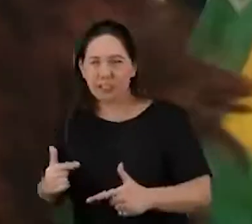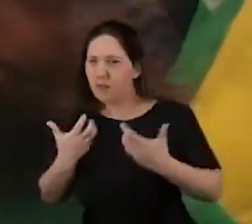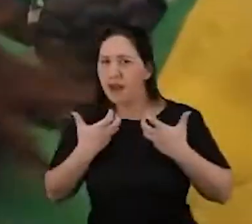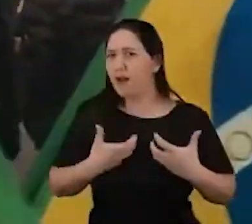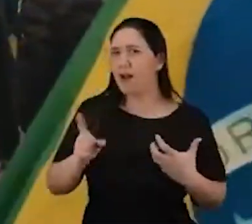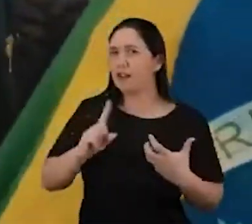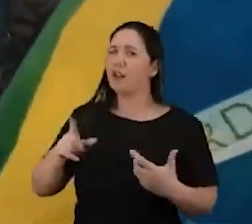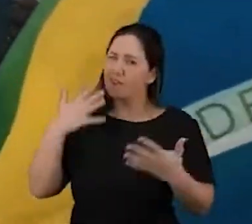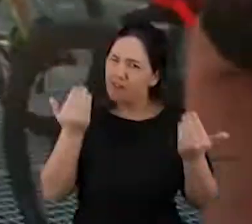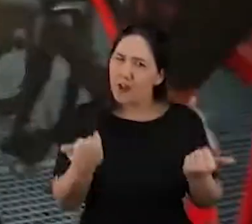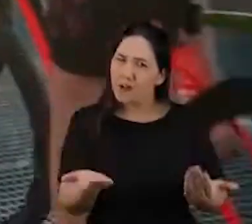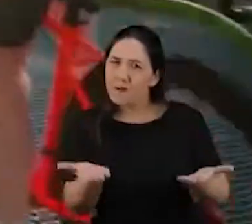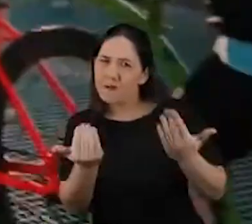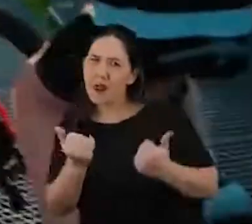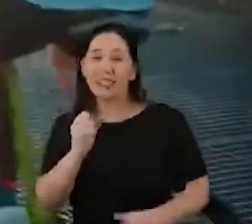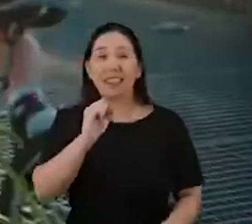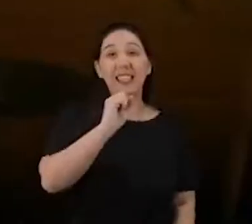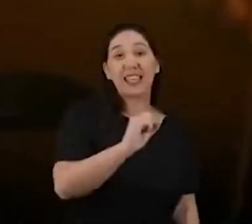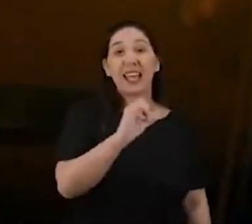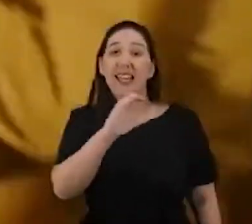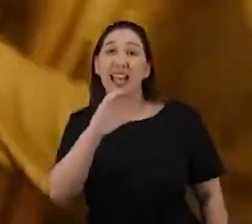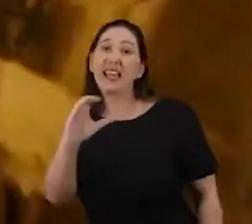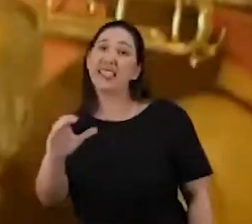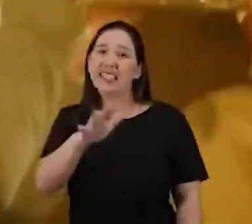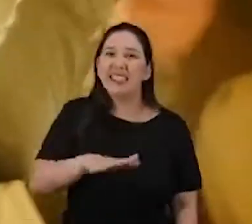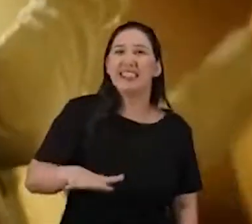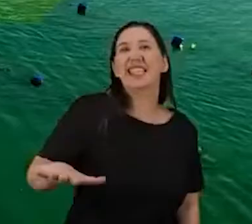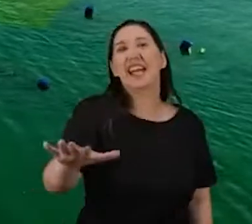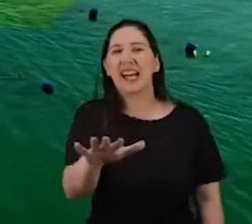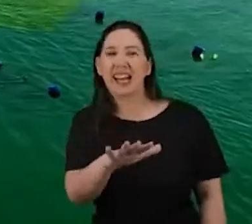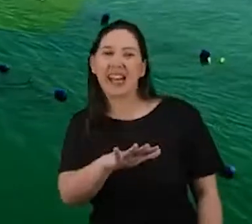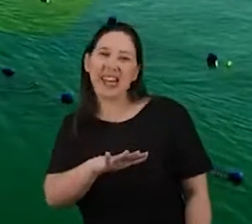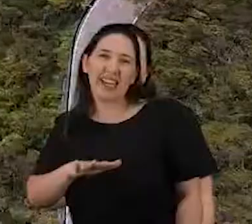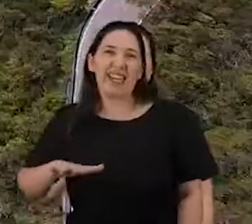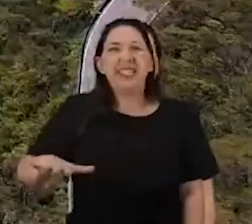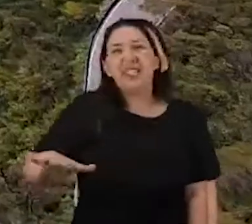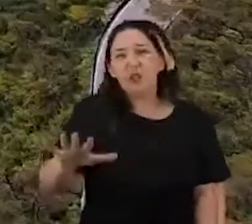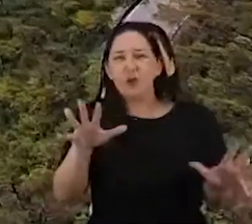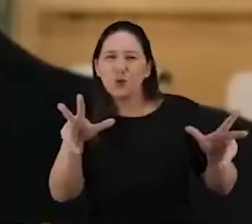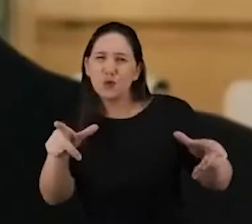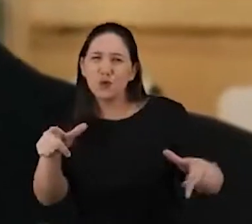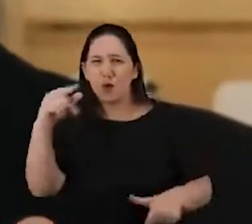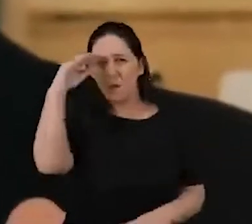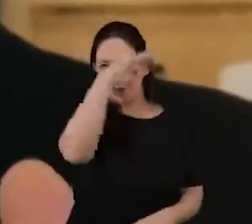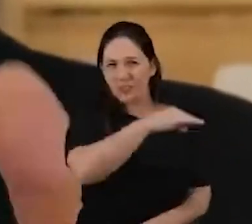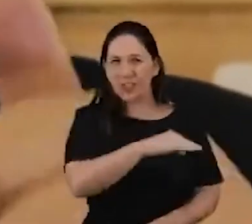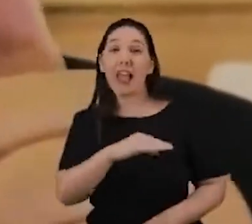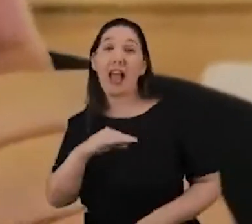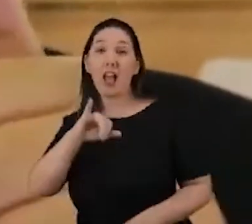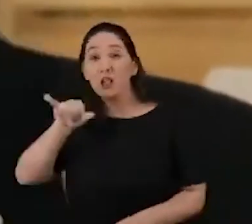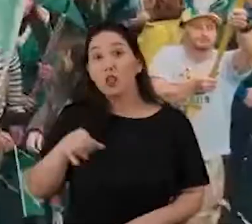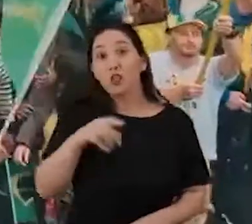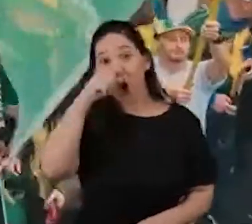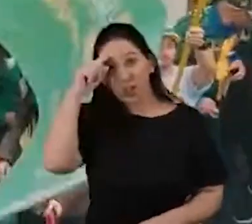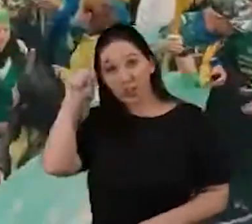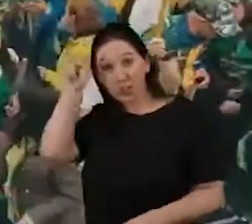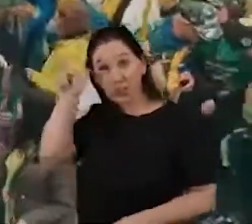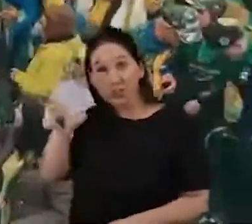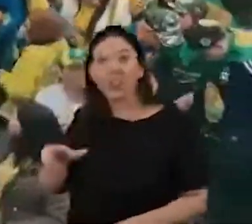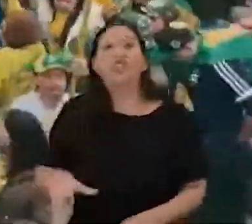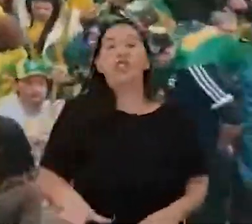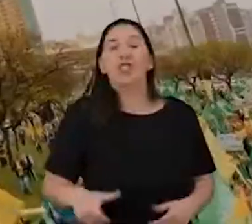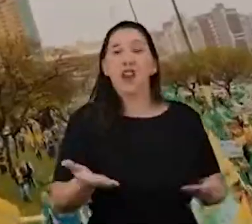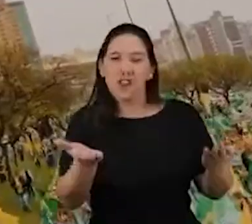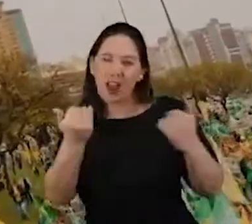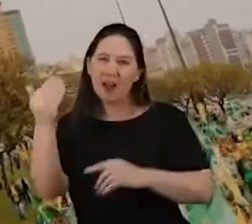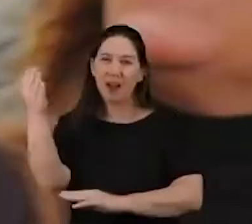cima. Ninguém vai nos parar, aqui é Santa Catarina. Santa Catarina inteira. É Bolsonaro e Jorginho, oh, oh,